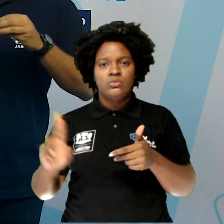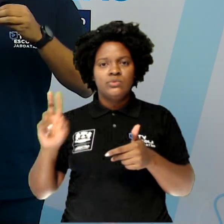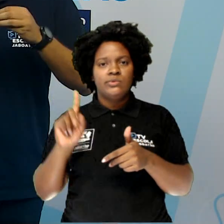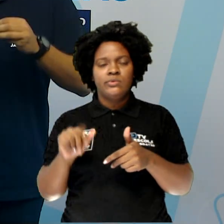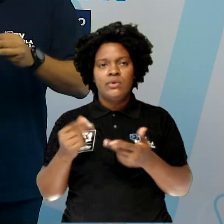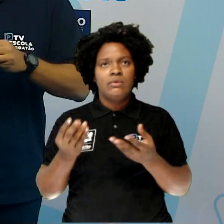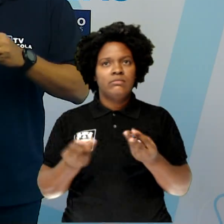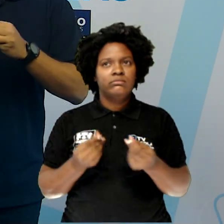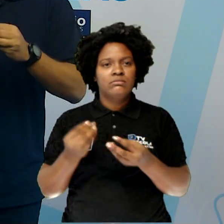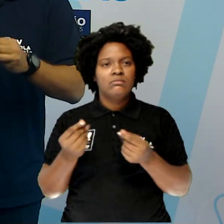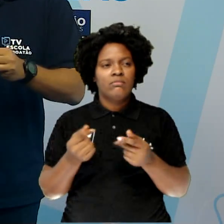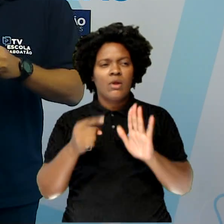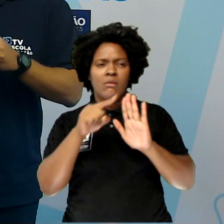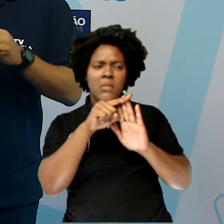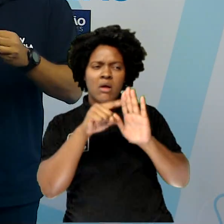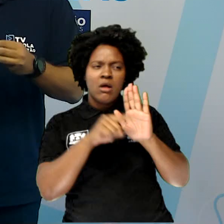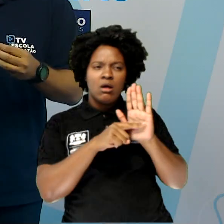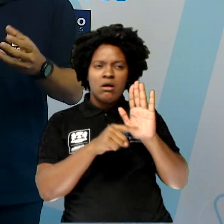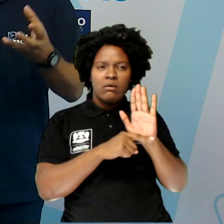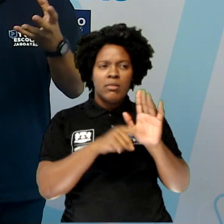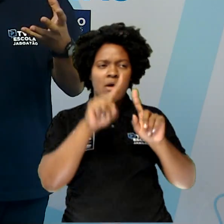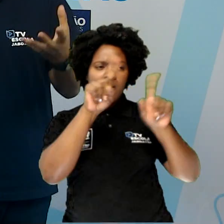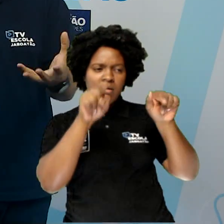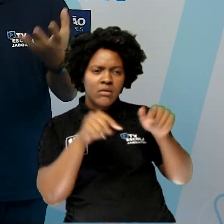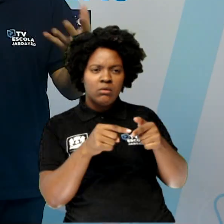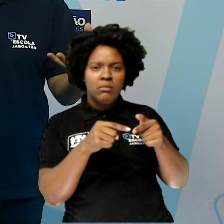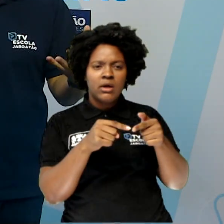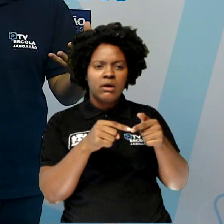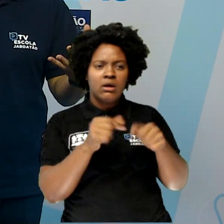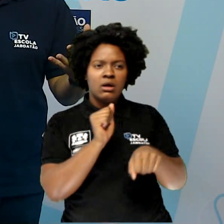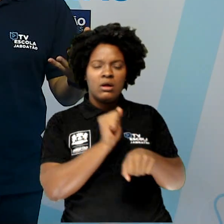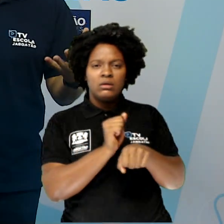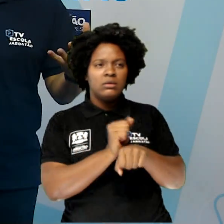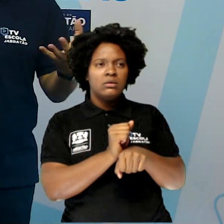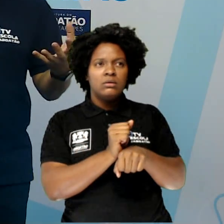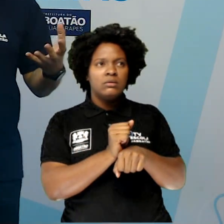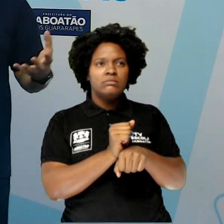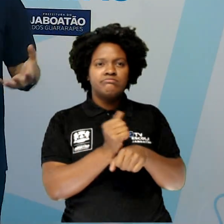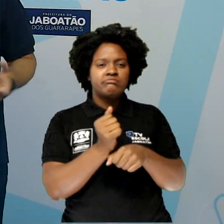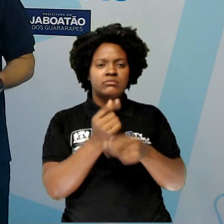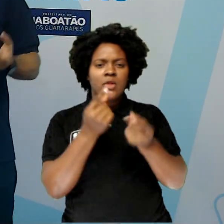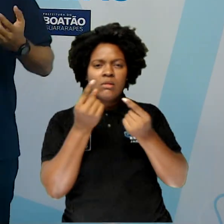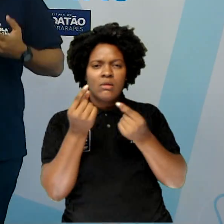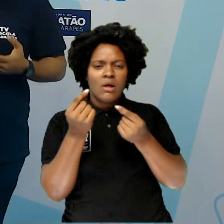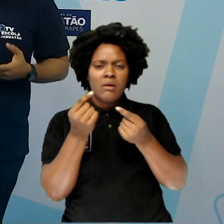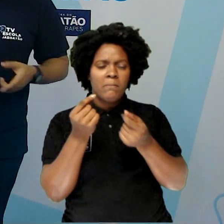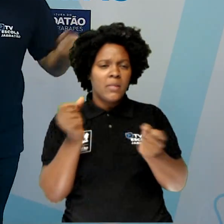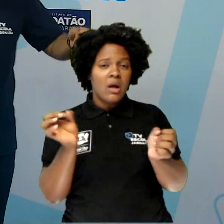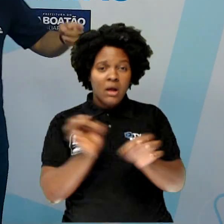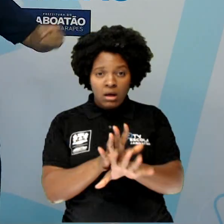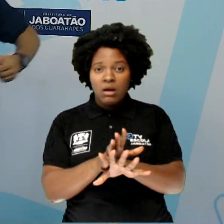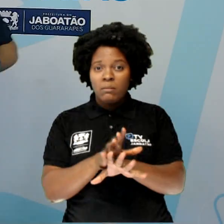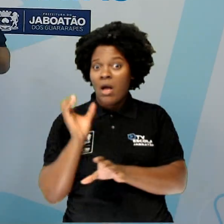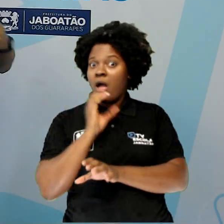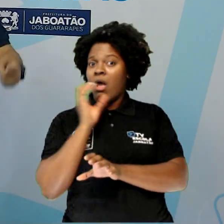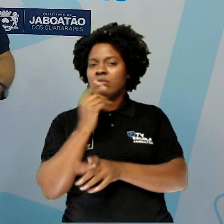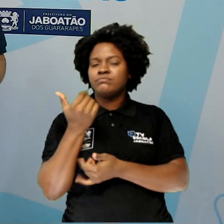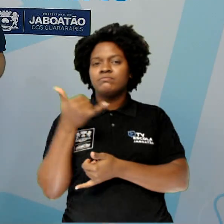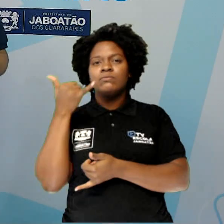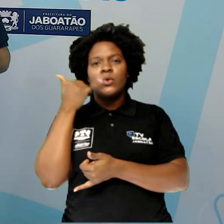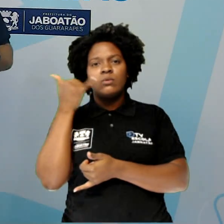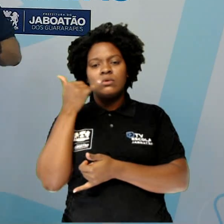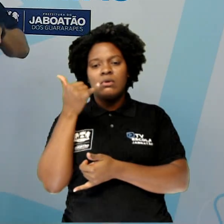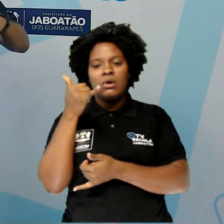eles fossem planejados e programados para durar menos? Eu lembro que eu tinha um celular, Érica, que caiu da